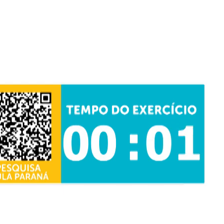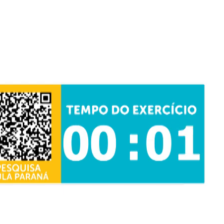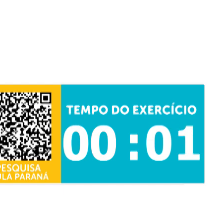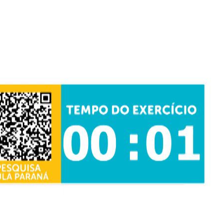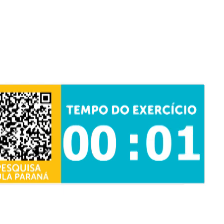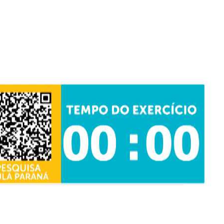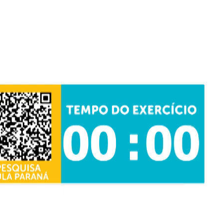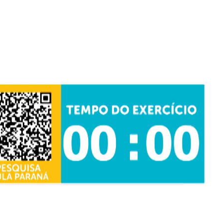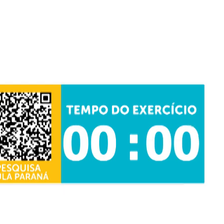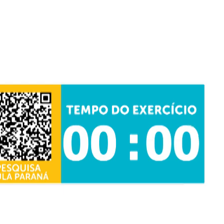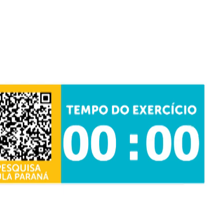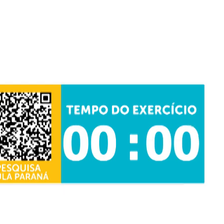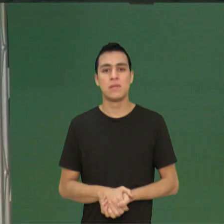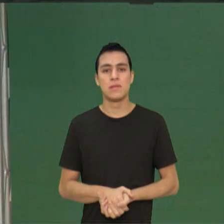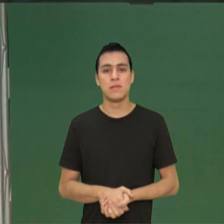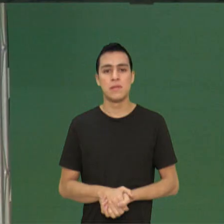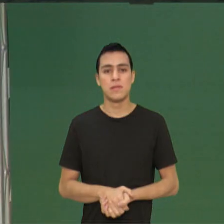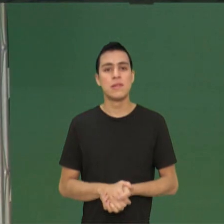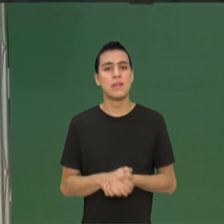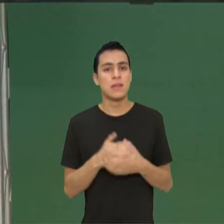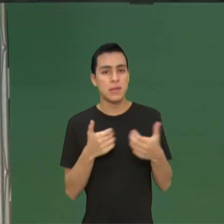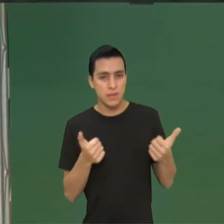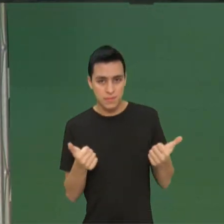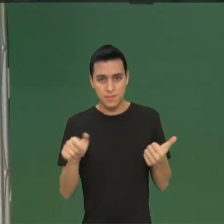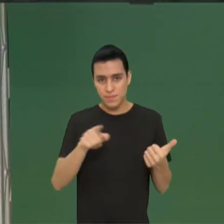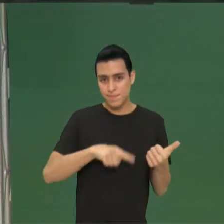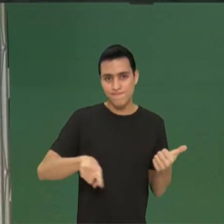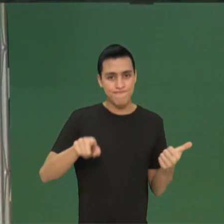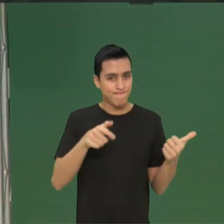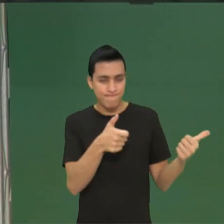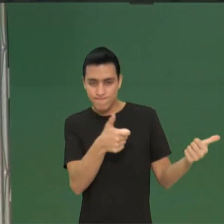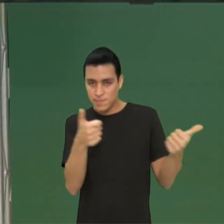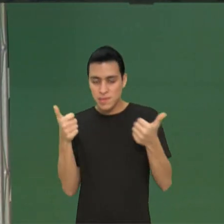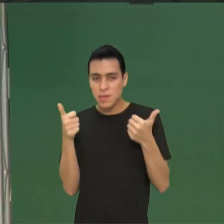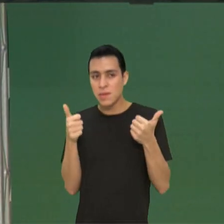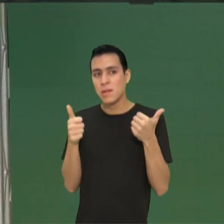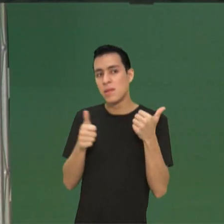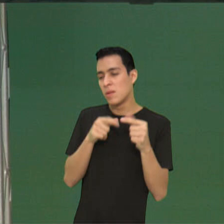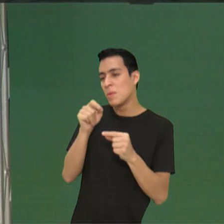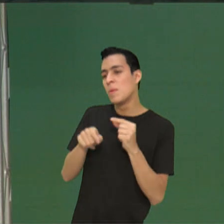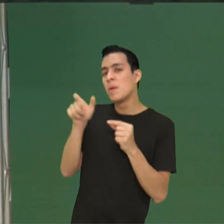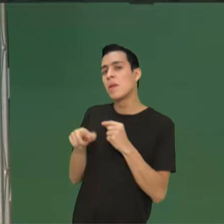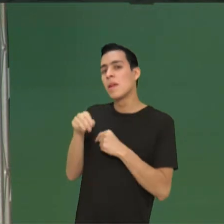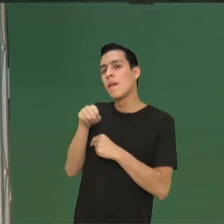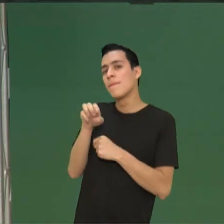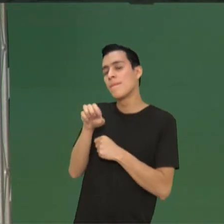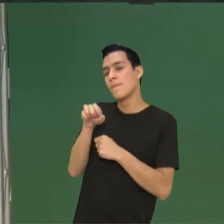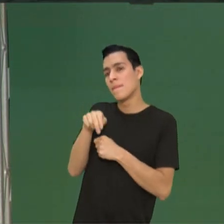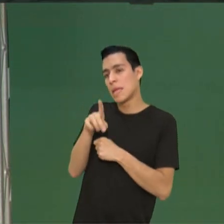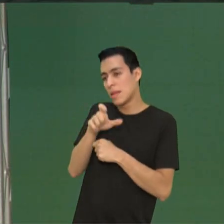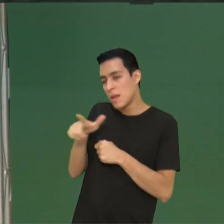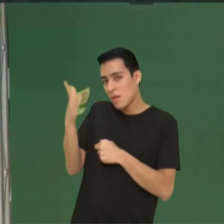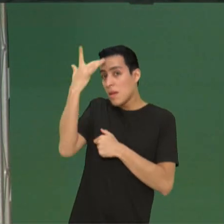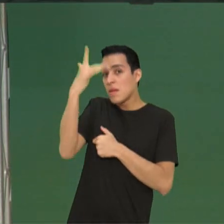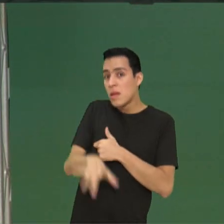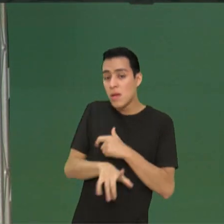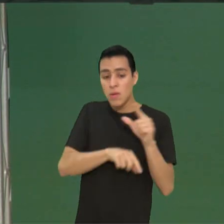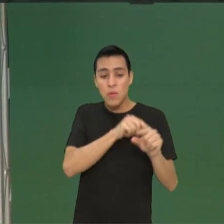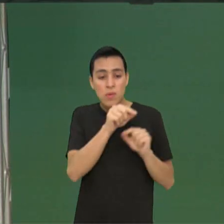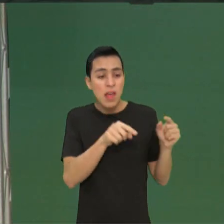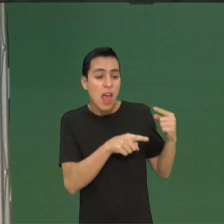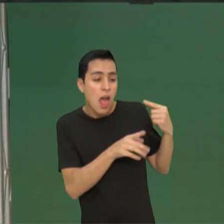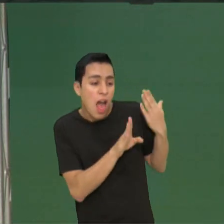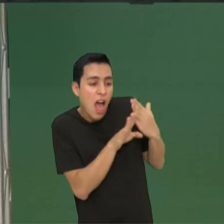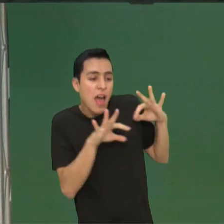a saudável, né? 2 cópias do saudável, você é saudável. Agora, do albino. 2 cópias